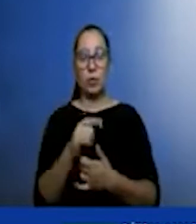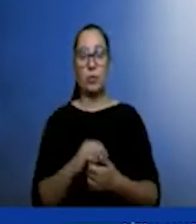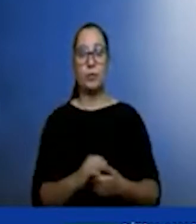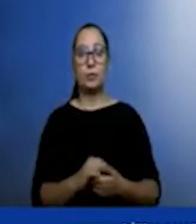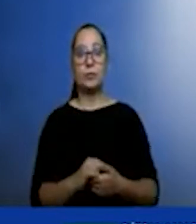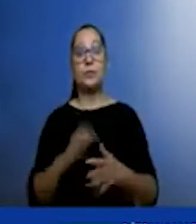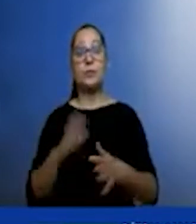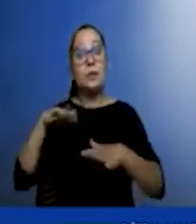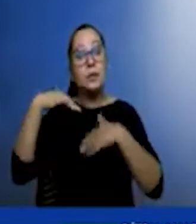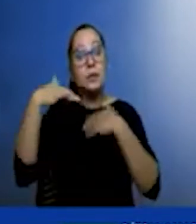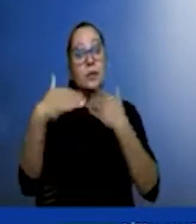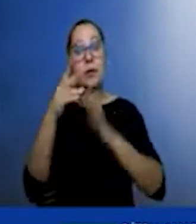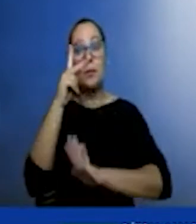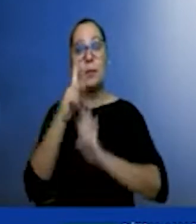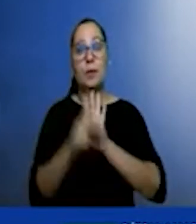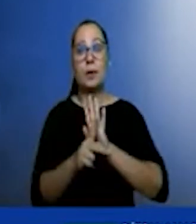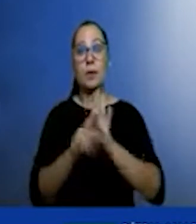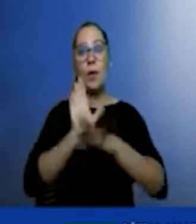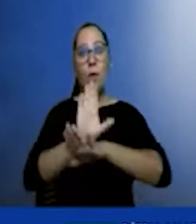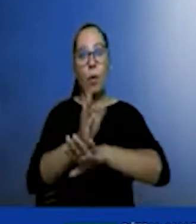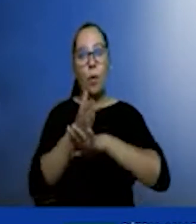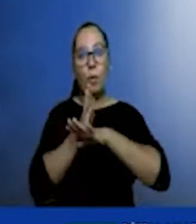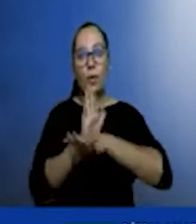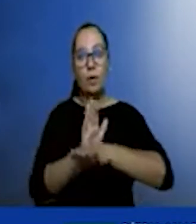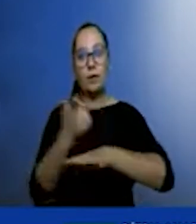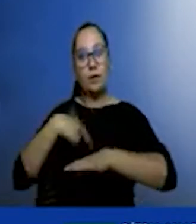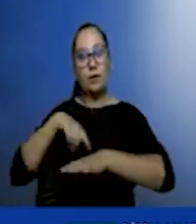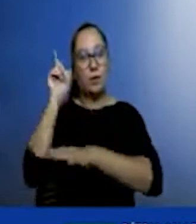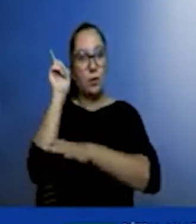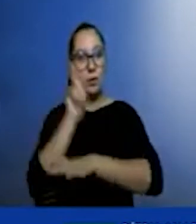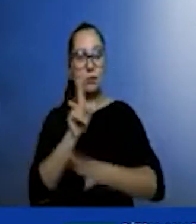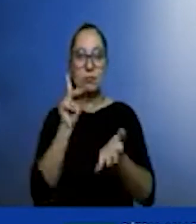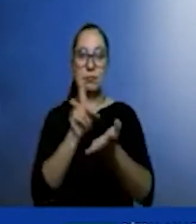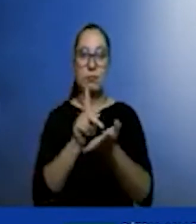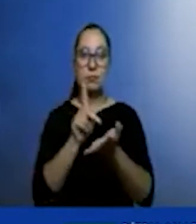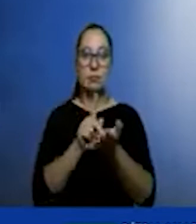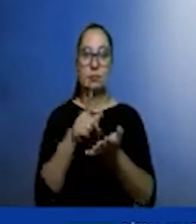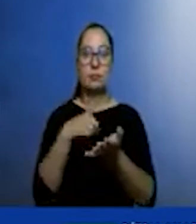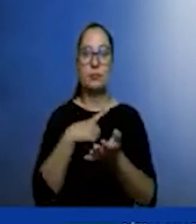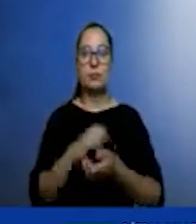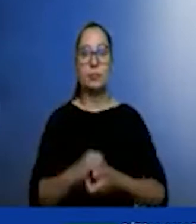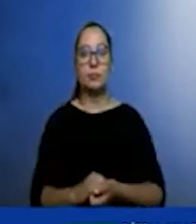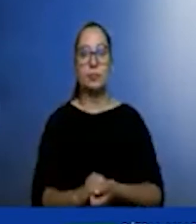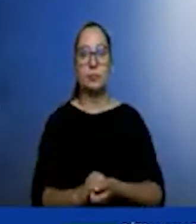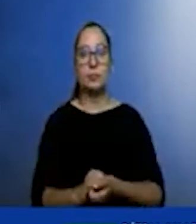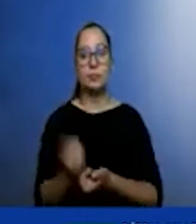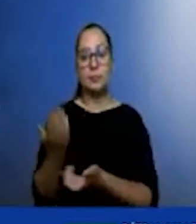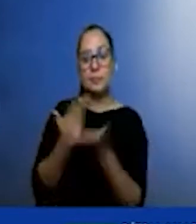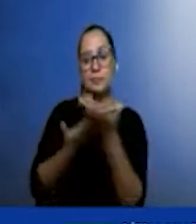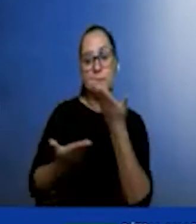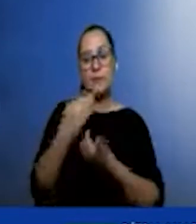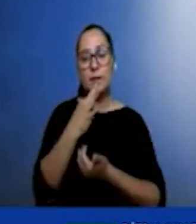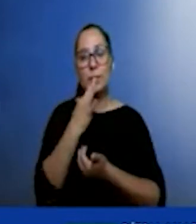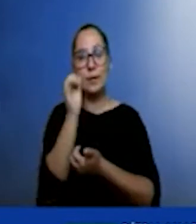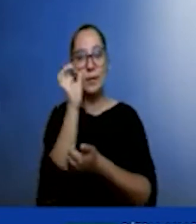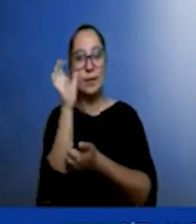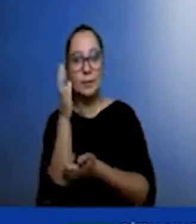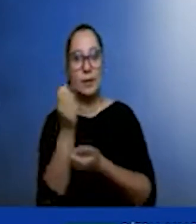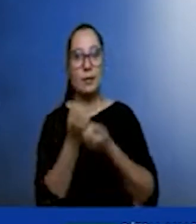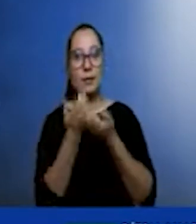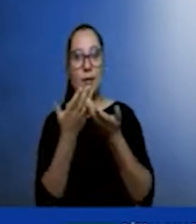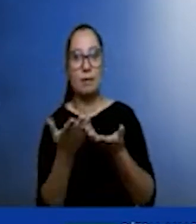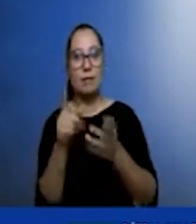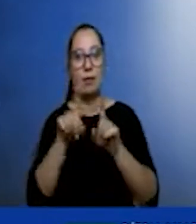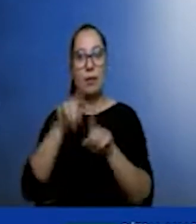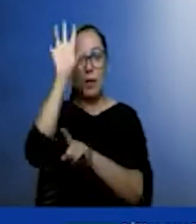de programas de cooperação em que a gente consiga realmente trocar esse conhecimento, levar e aprender também